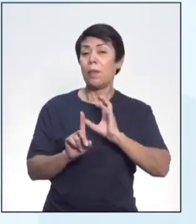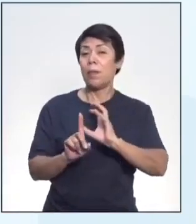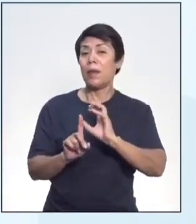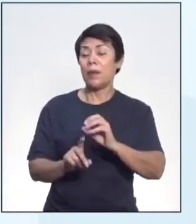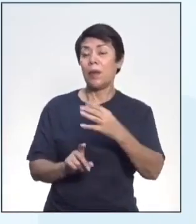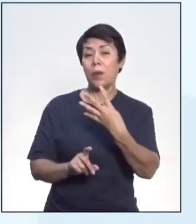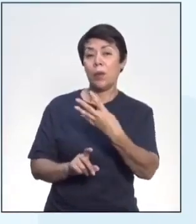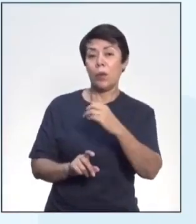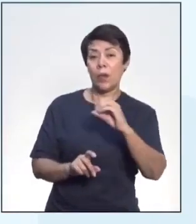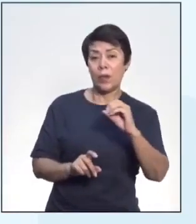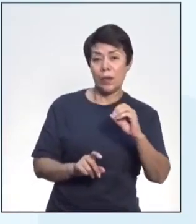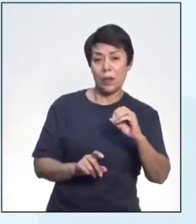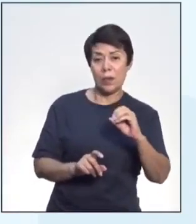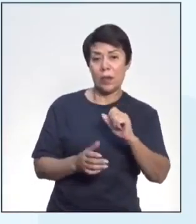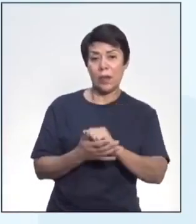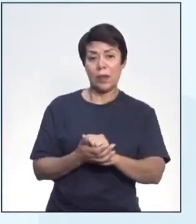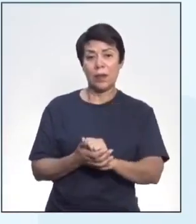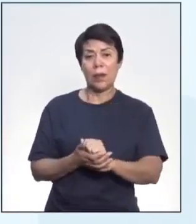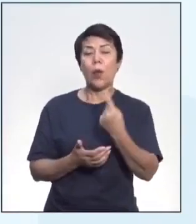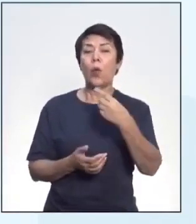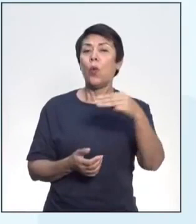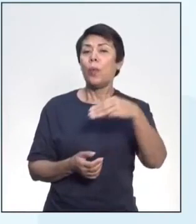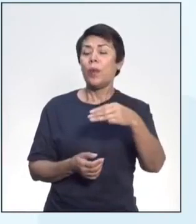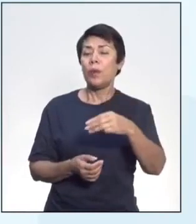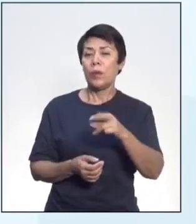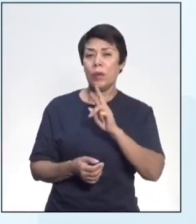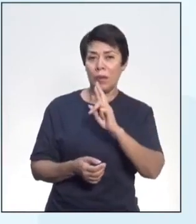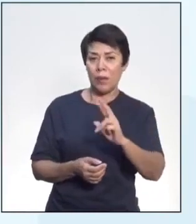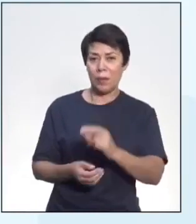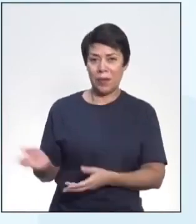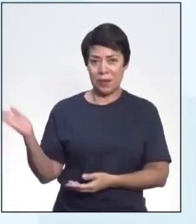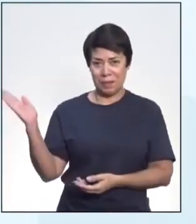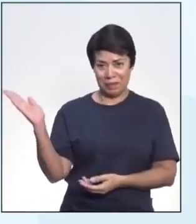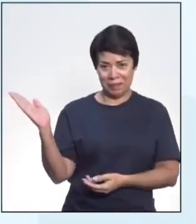400 atm. 1 minutinho para vocês responderem.